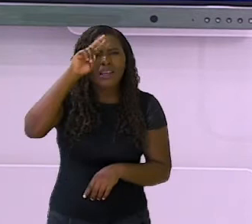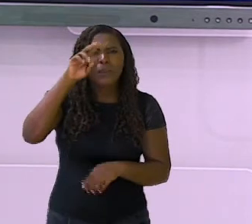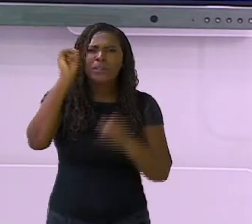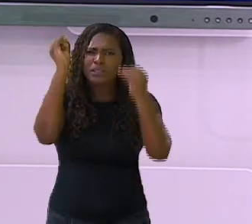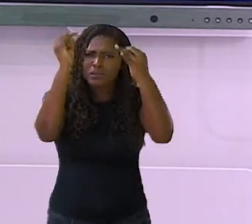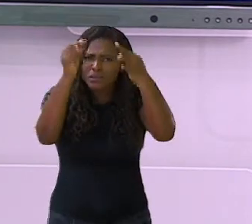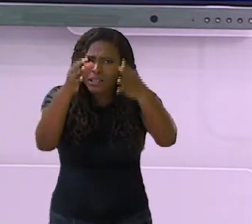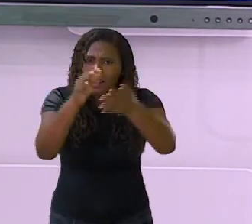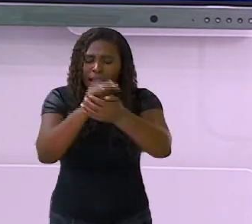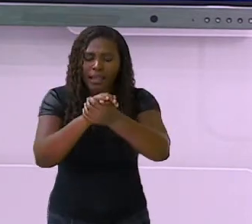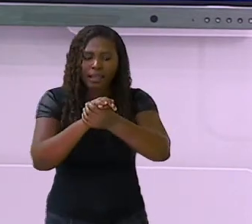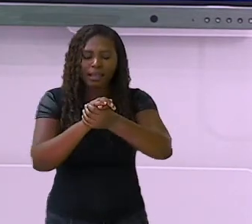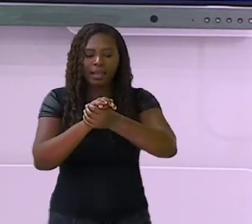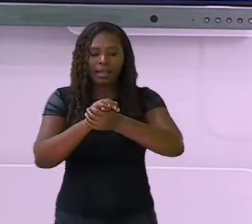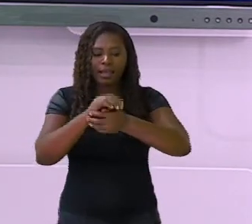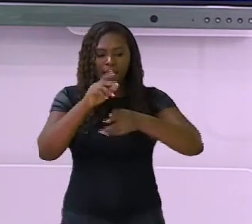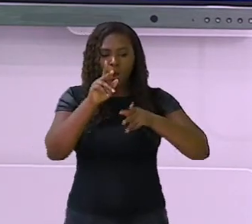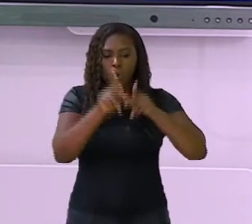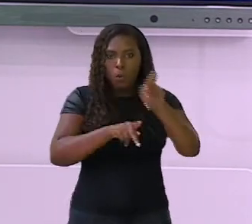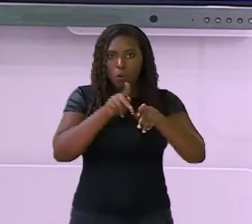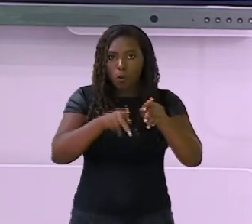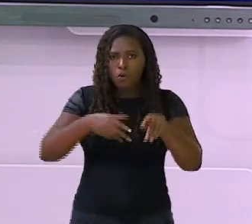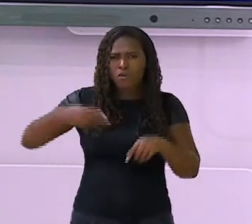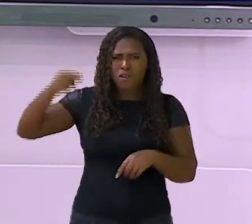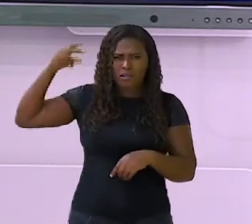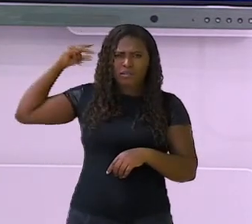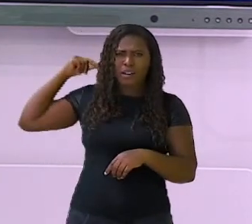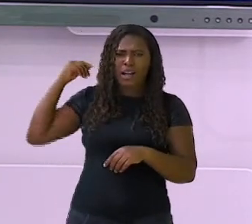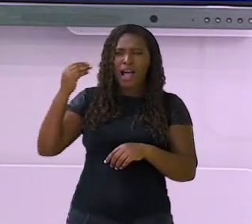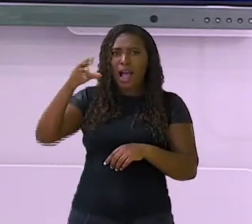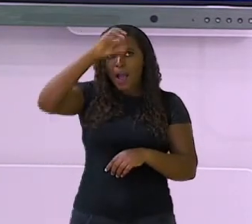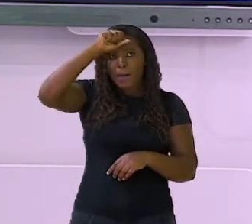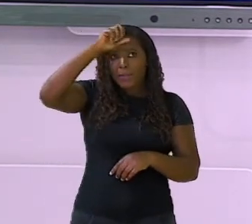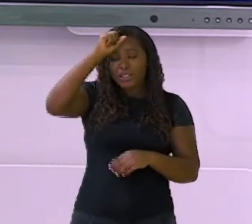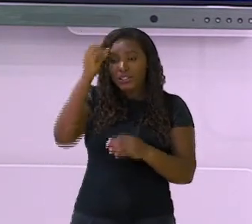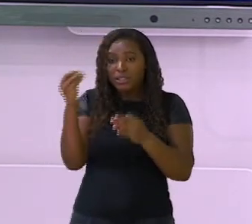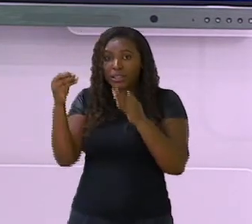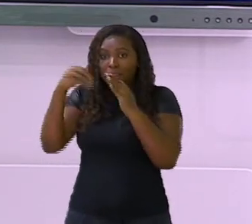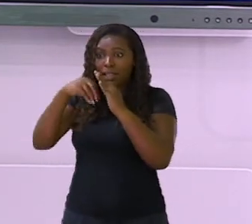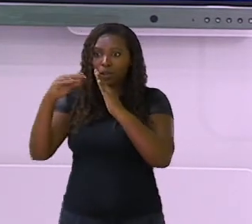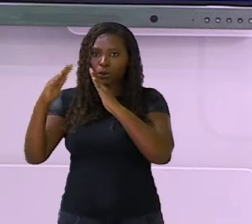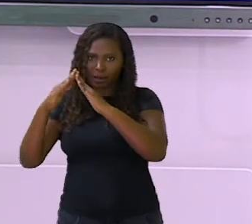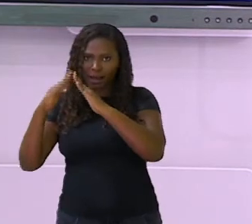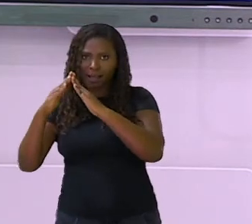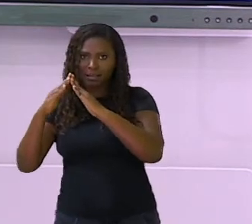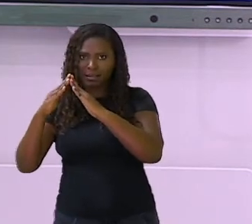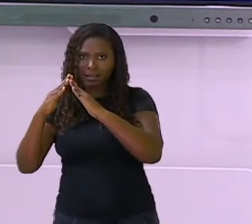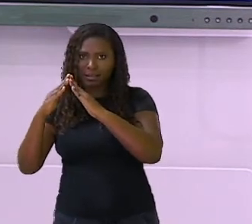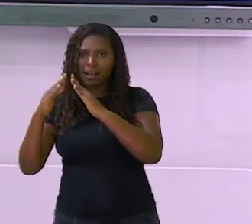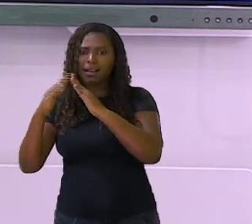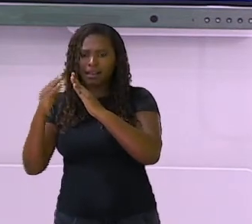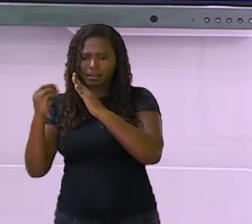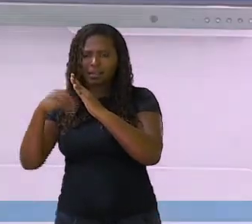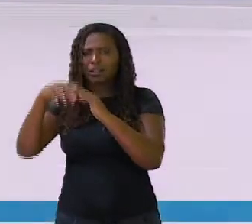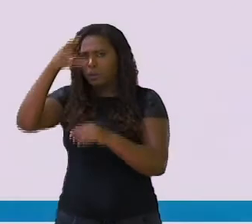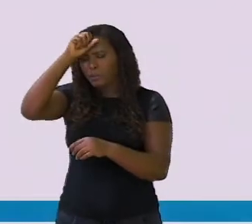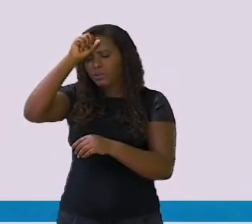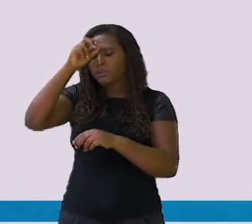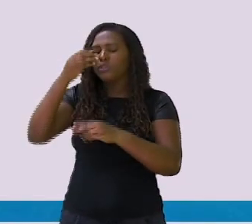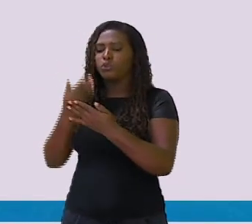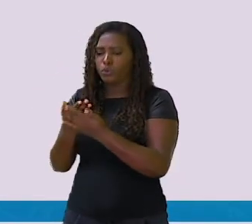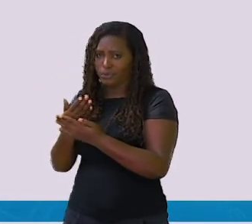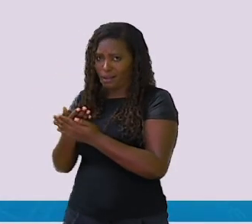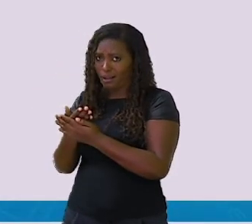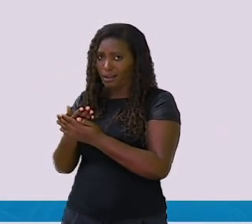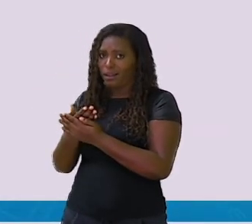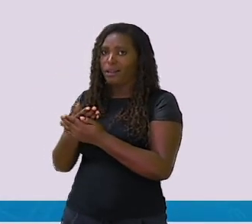esse conhecimento dentro de um lugar ali da própria casa. Então olha lá, livros antigos, animais